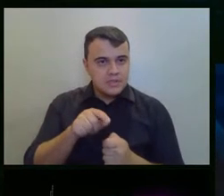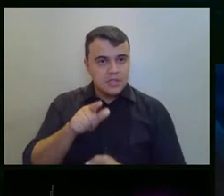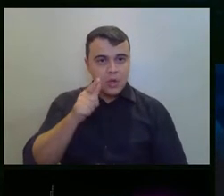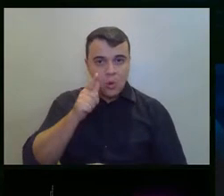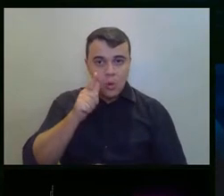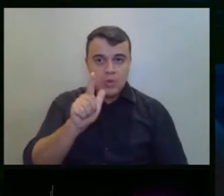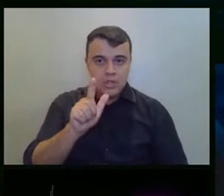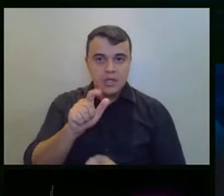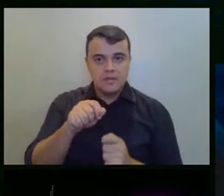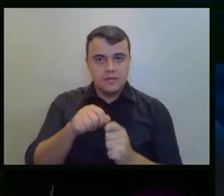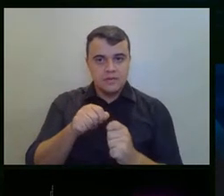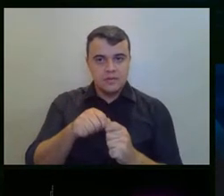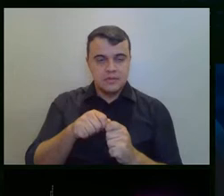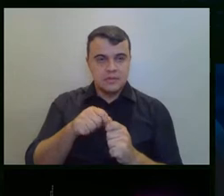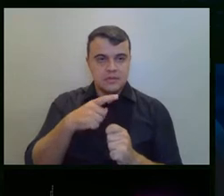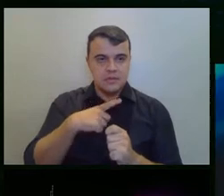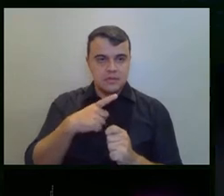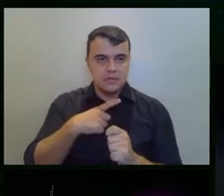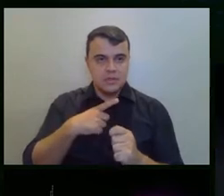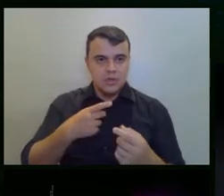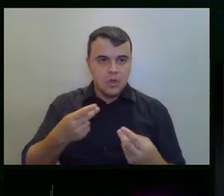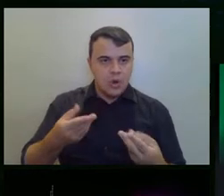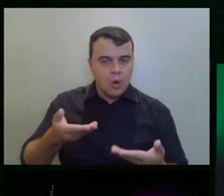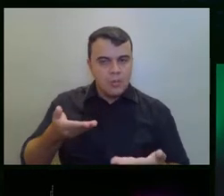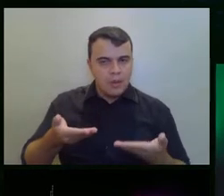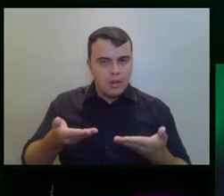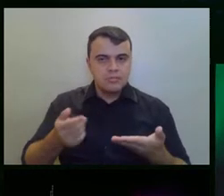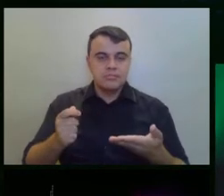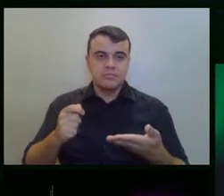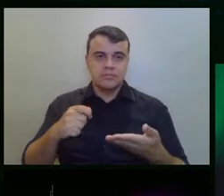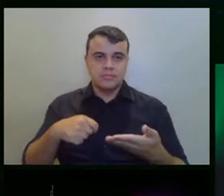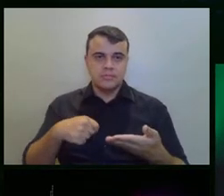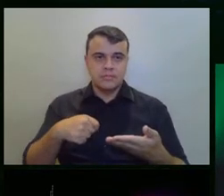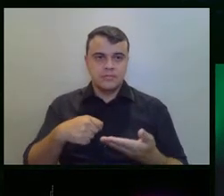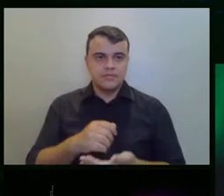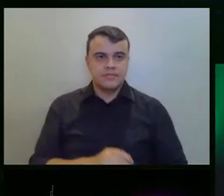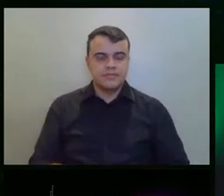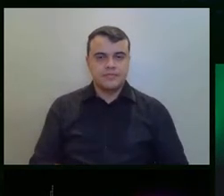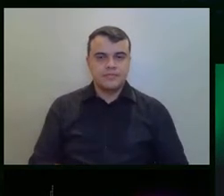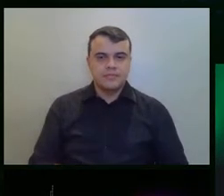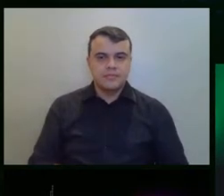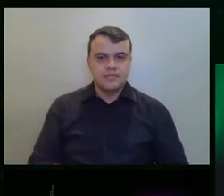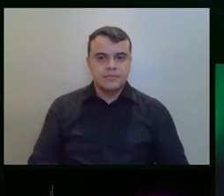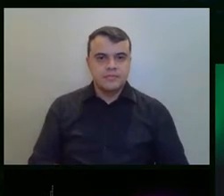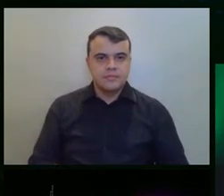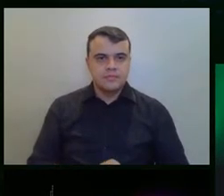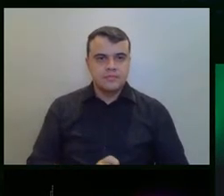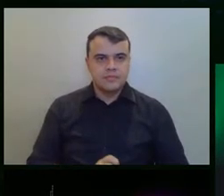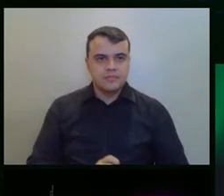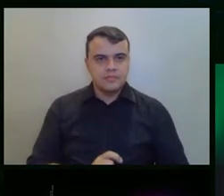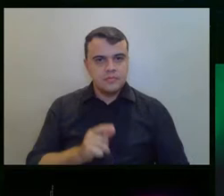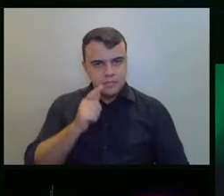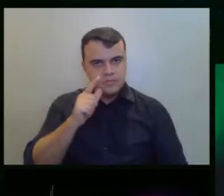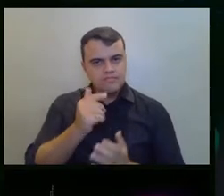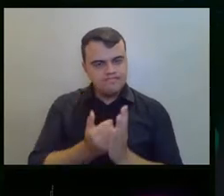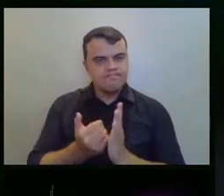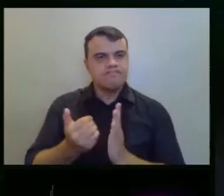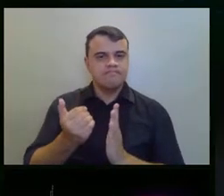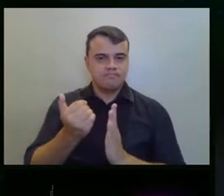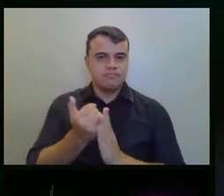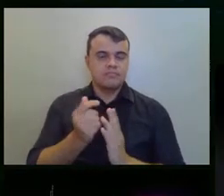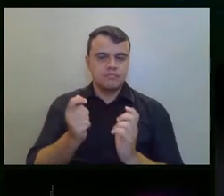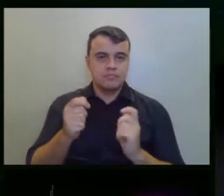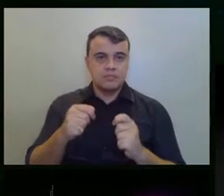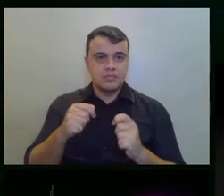fazer se você conseguir conciliar é óbvio que você vale super a pena e daí aqui